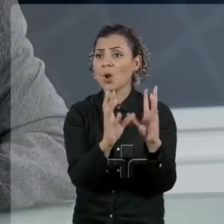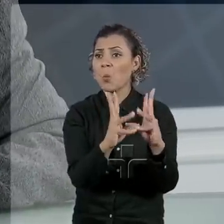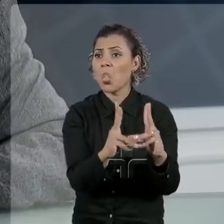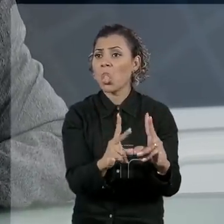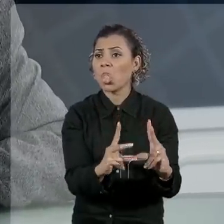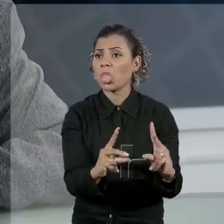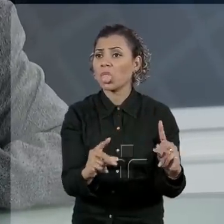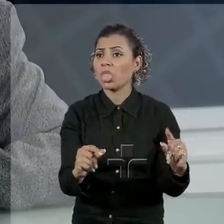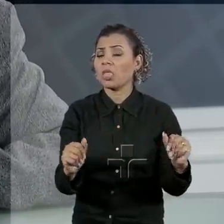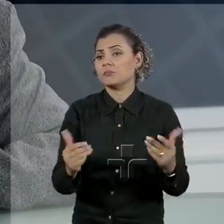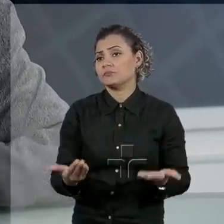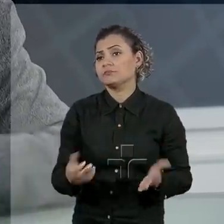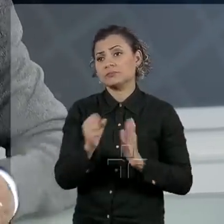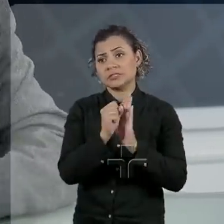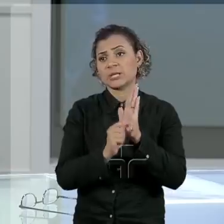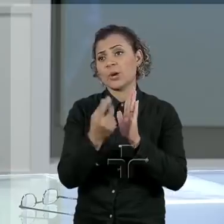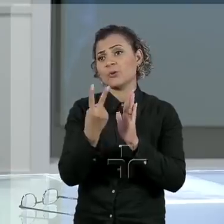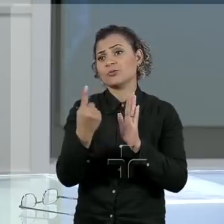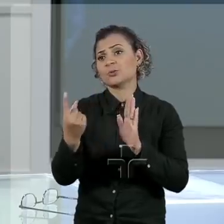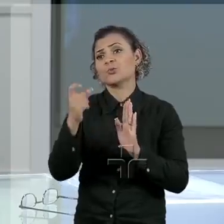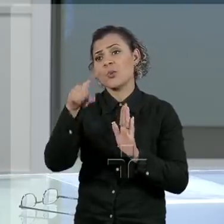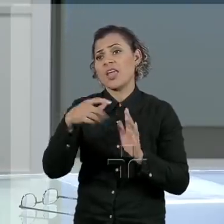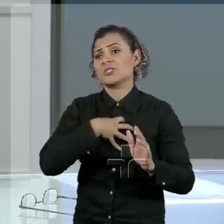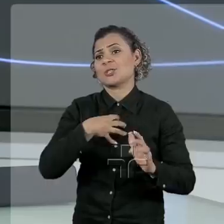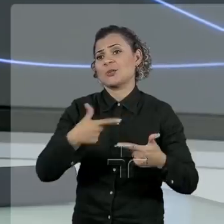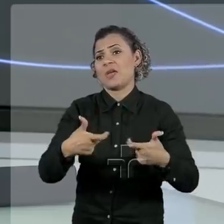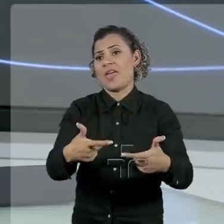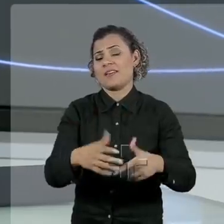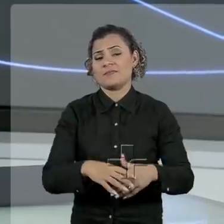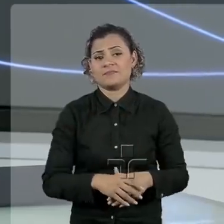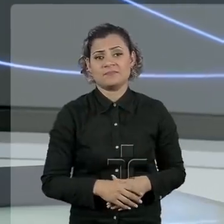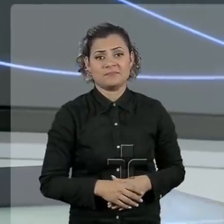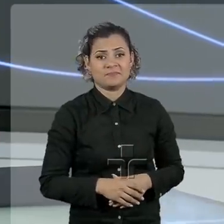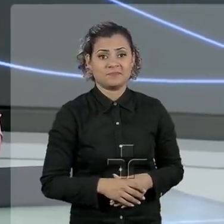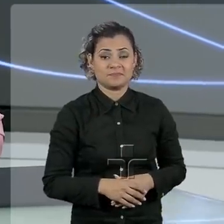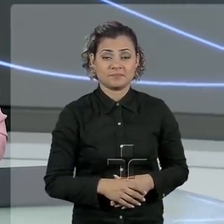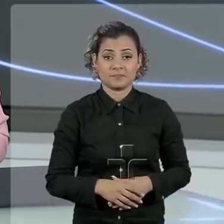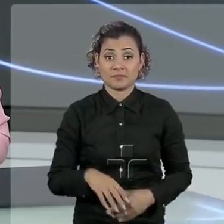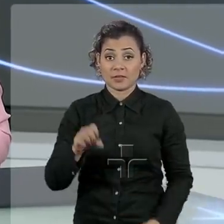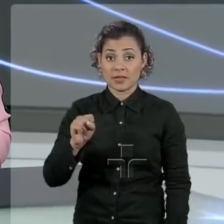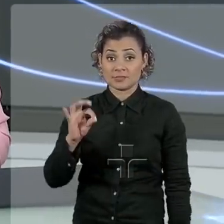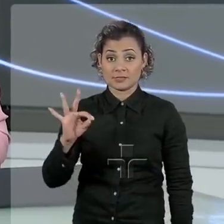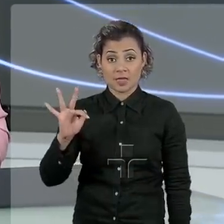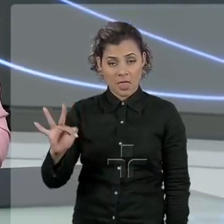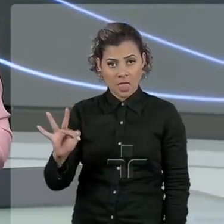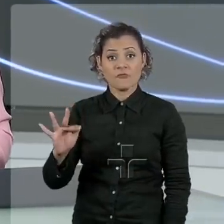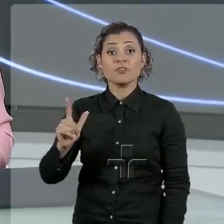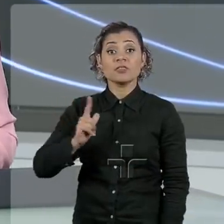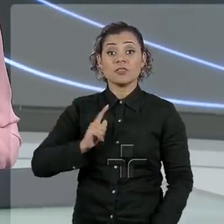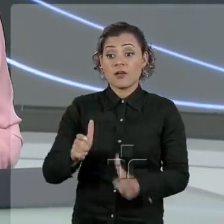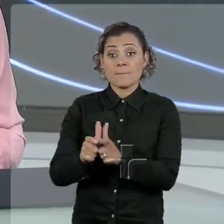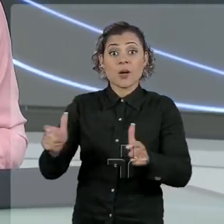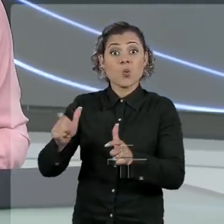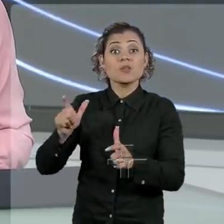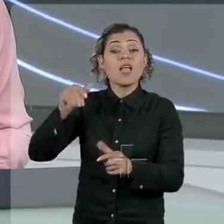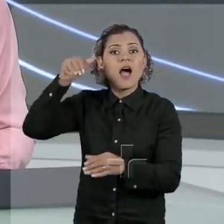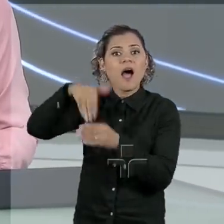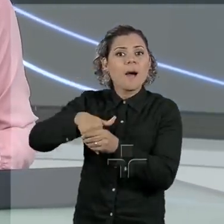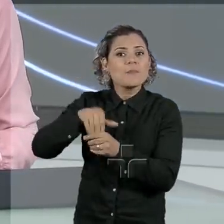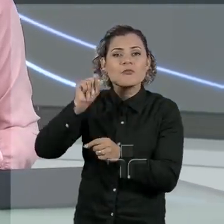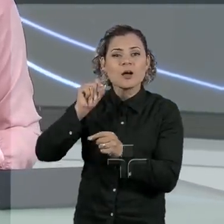que pode acontecer no século XXI. Um poder paralelo. É, isso aí. O Supremo Tribunal Federal formou maioria para aprovar